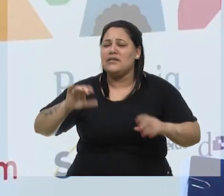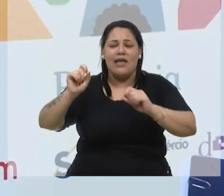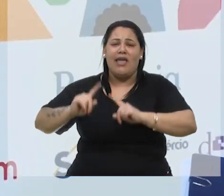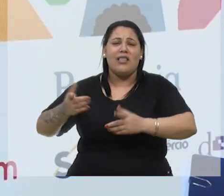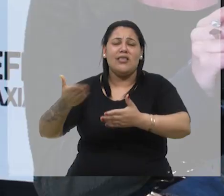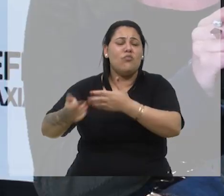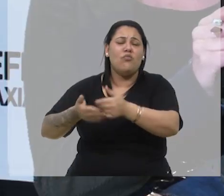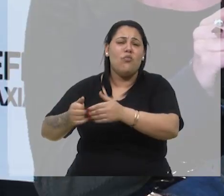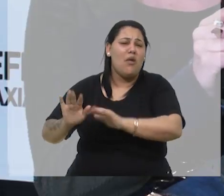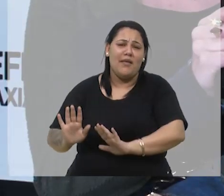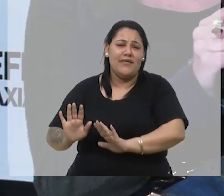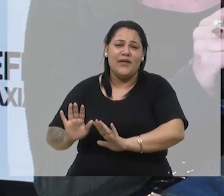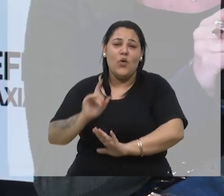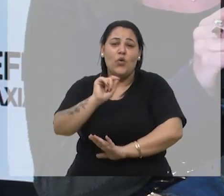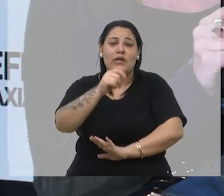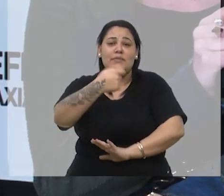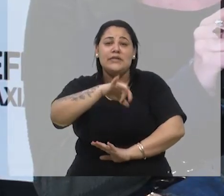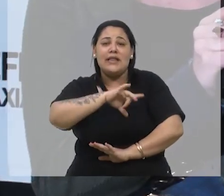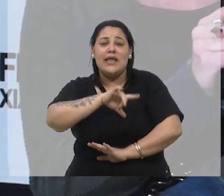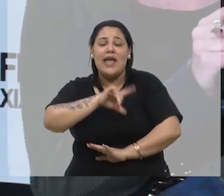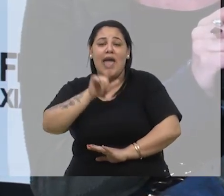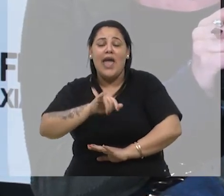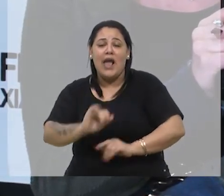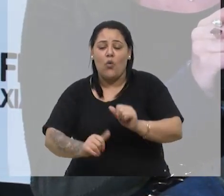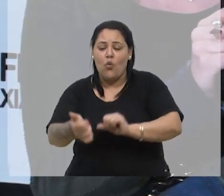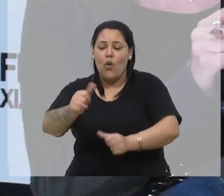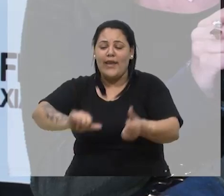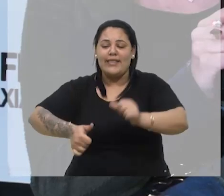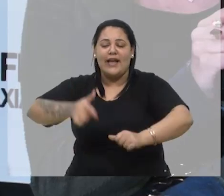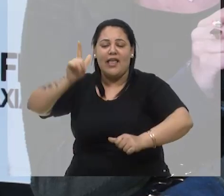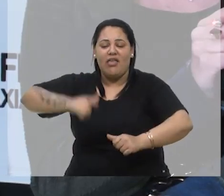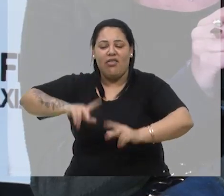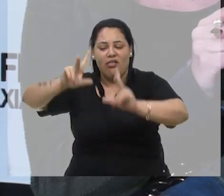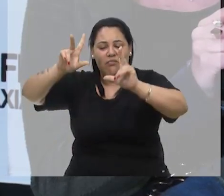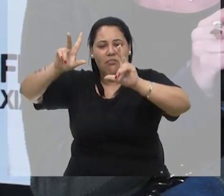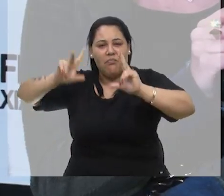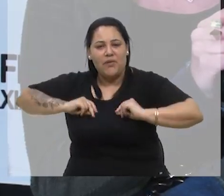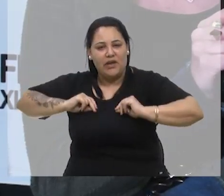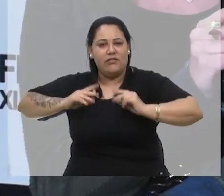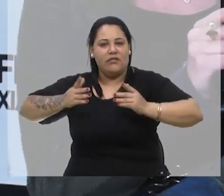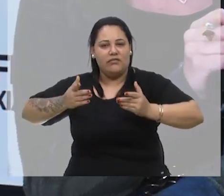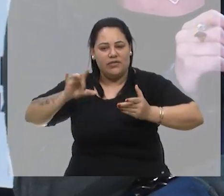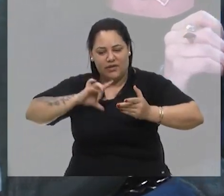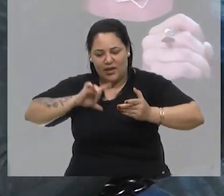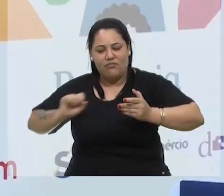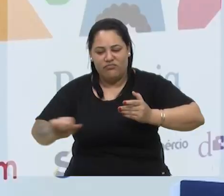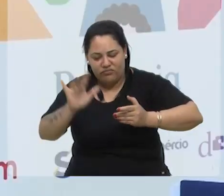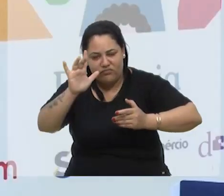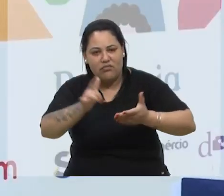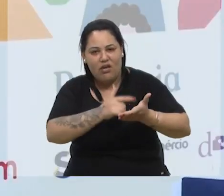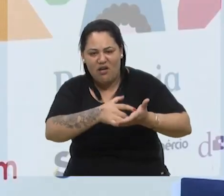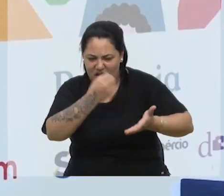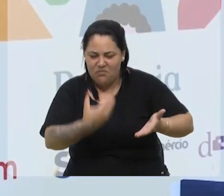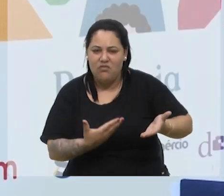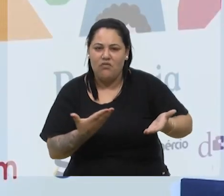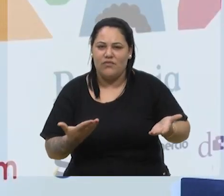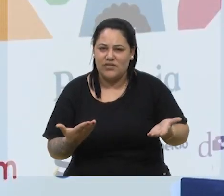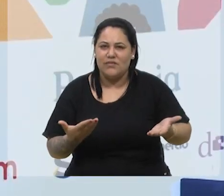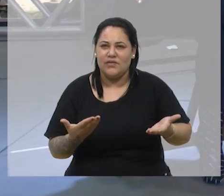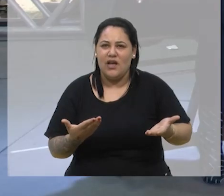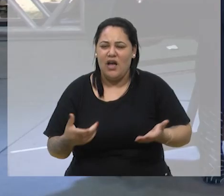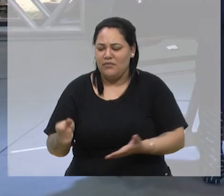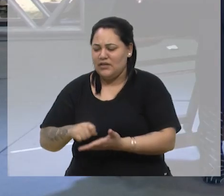caindo. Por isso ele conseguia ver tão bem até as redes dos pescadores. Imagina um avião, pensem